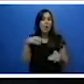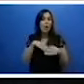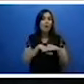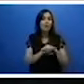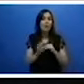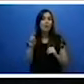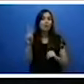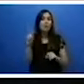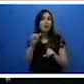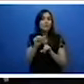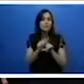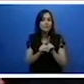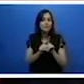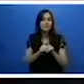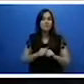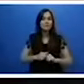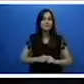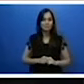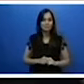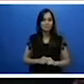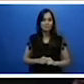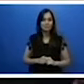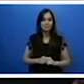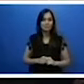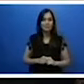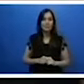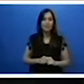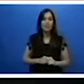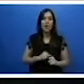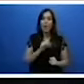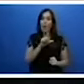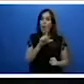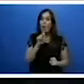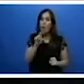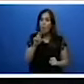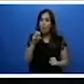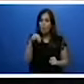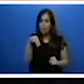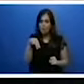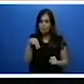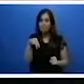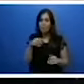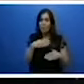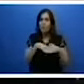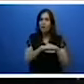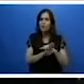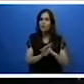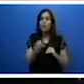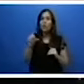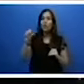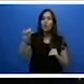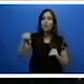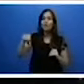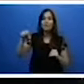nesses 2 meses? Então vamos lá. Luan conseguiu guardar ao todo